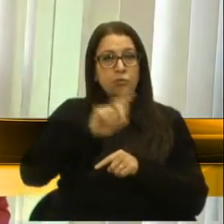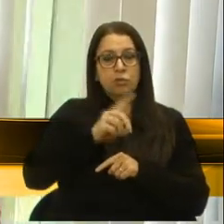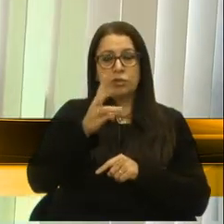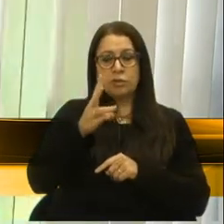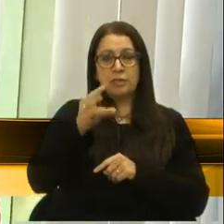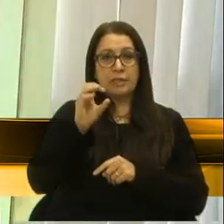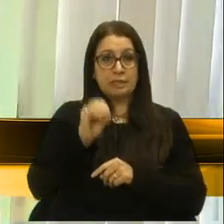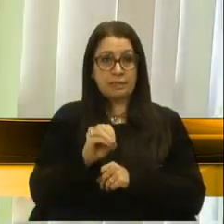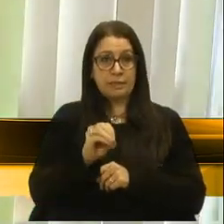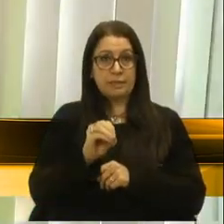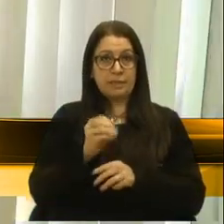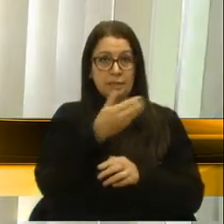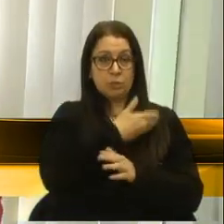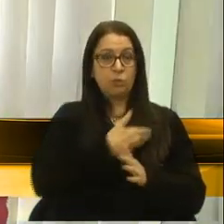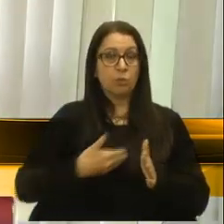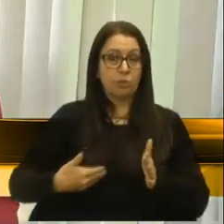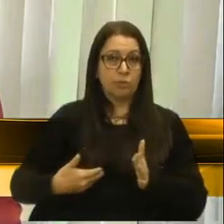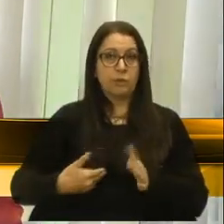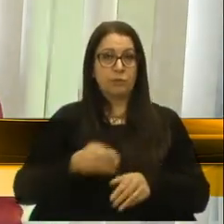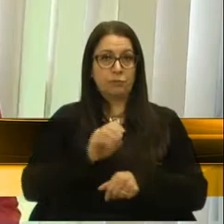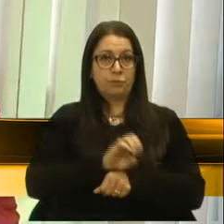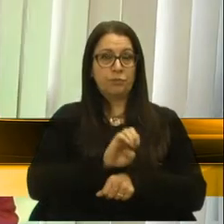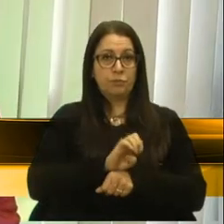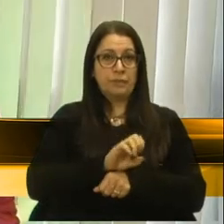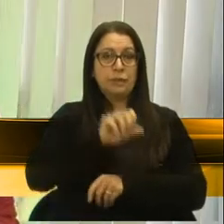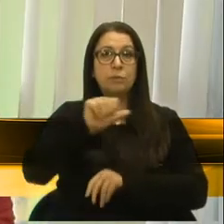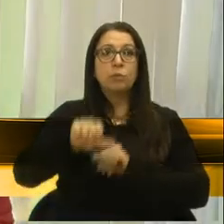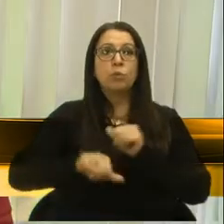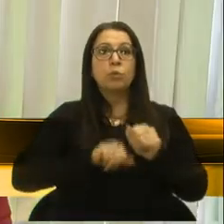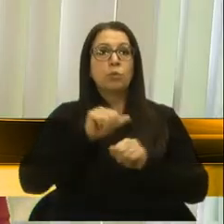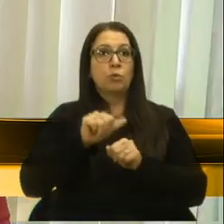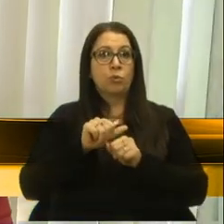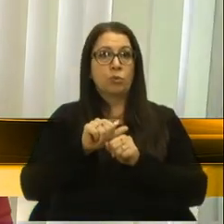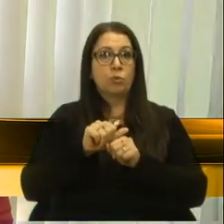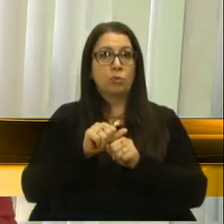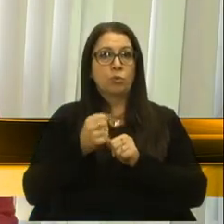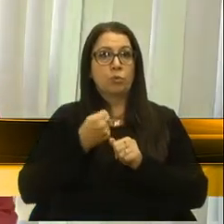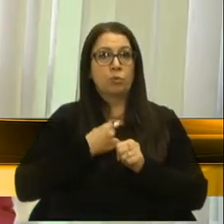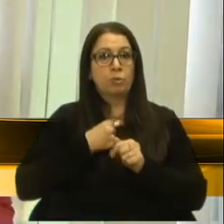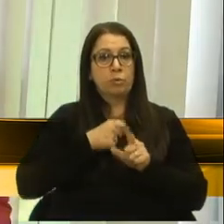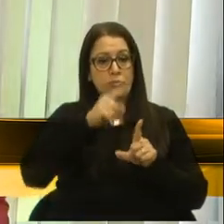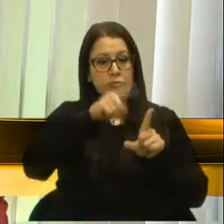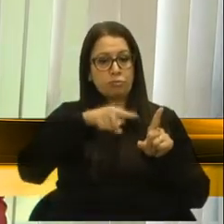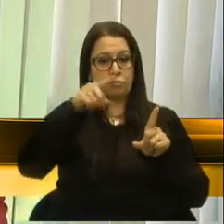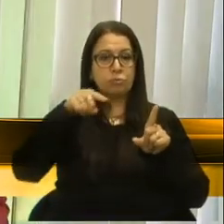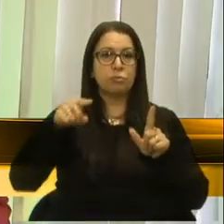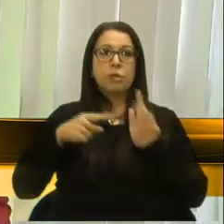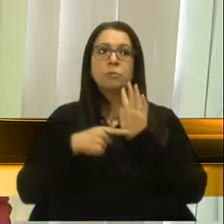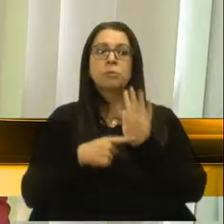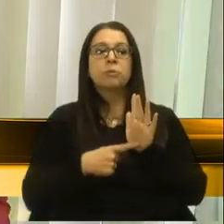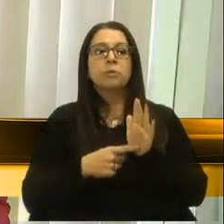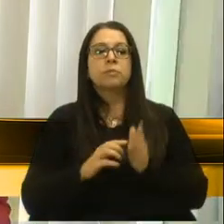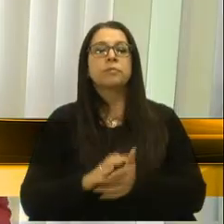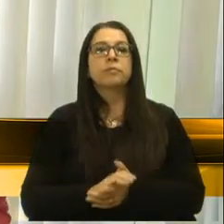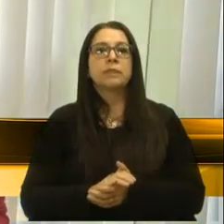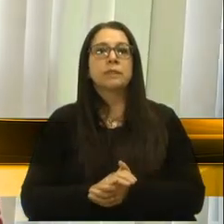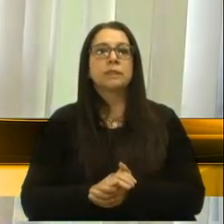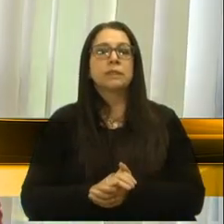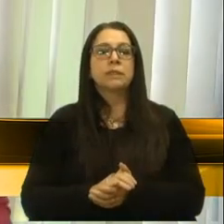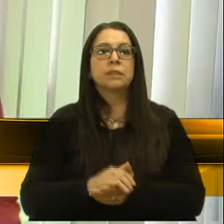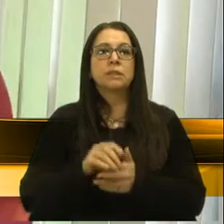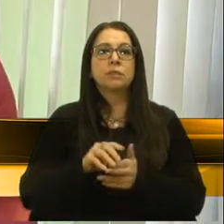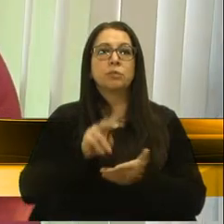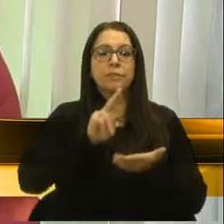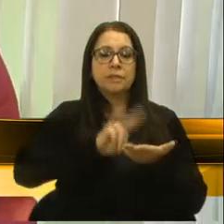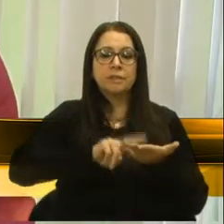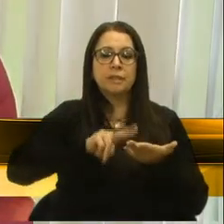30, o governo do Estado mudou os indicadores, e passou a considerar os leitos de